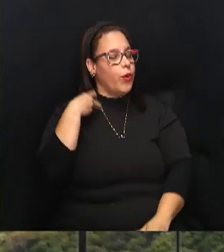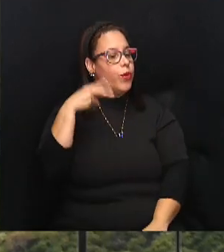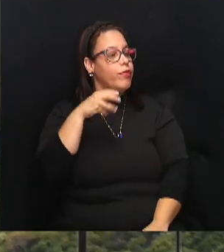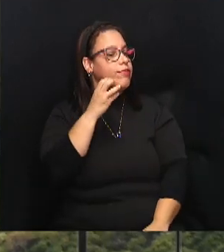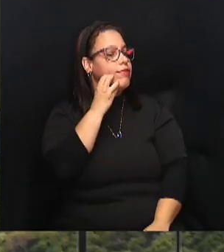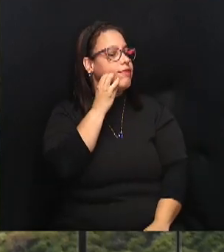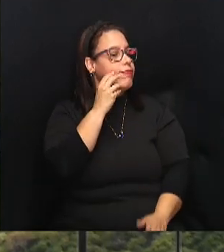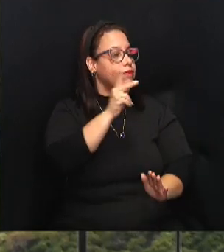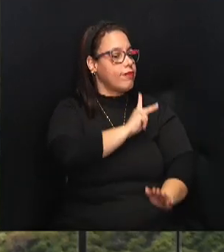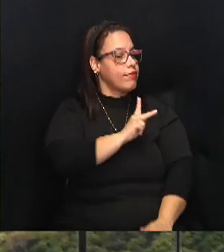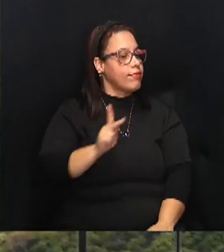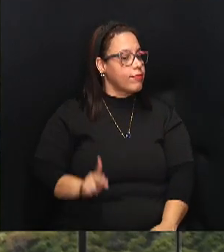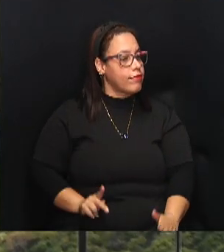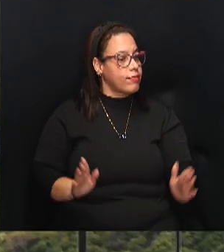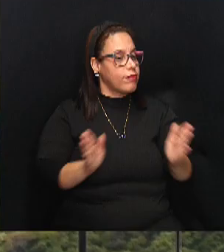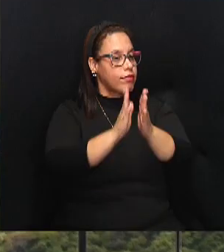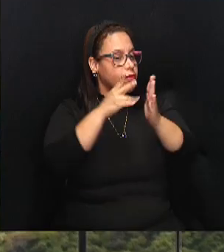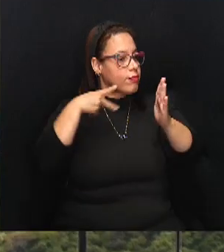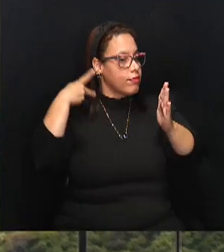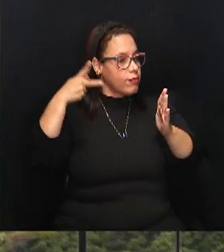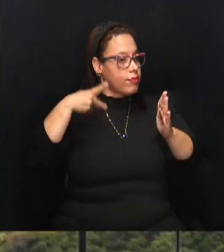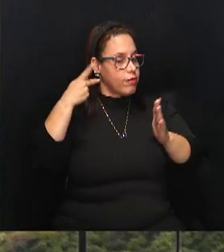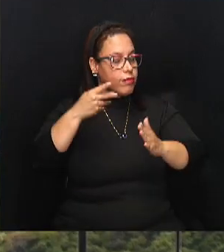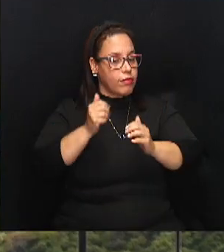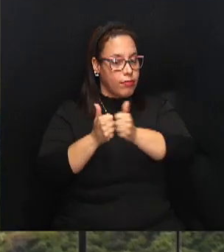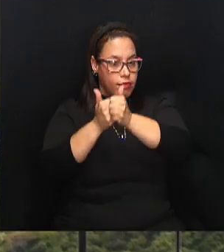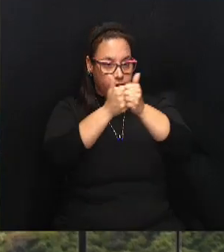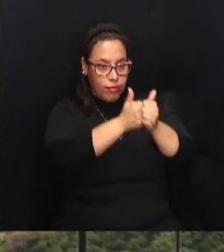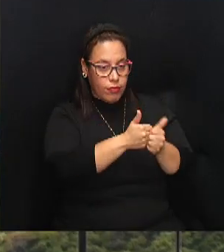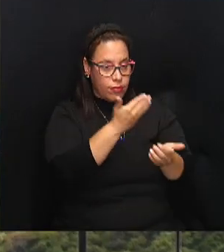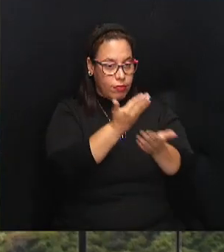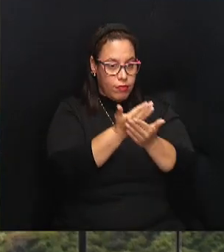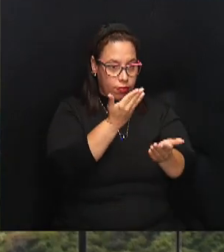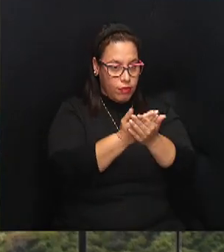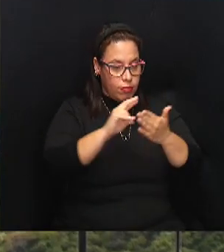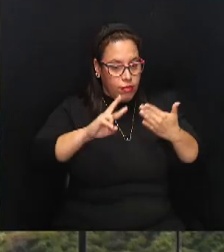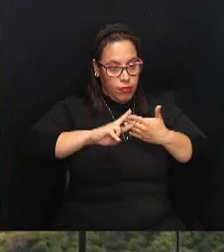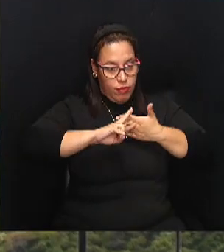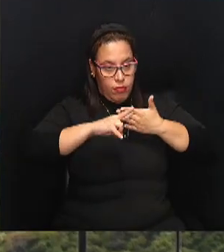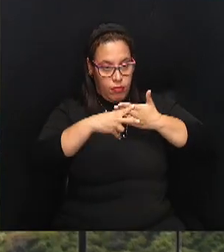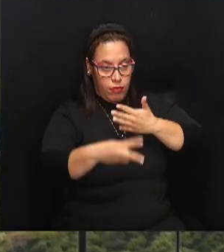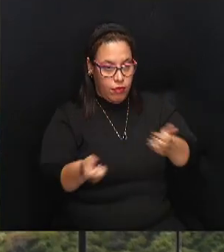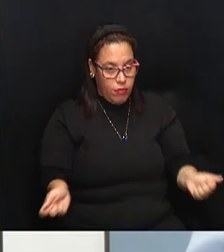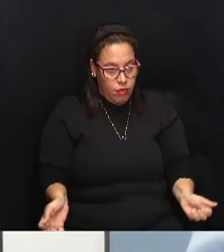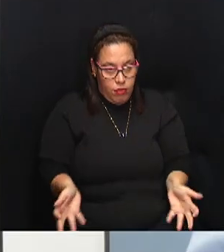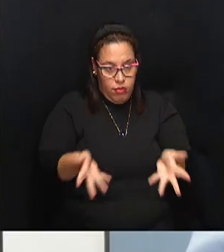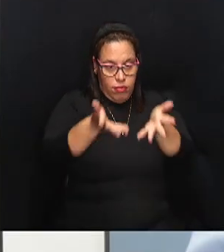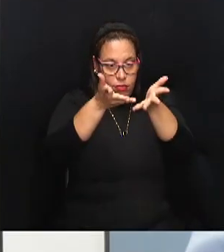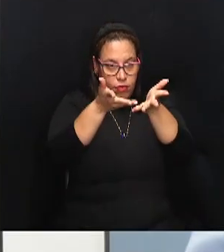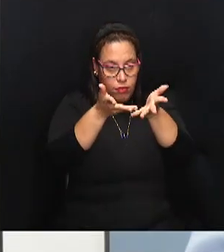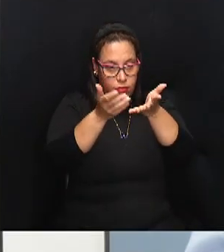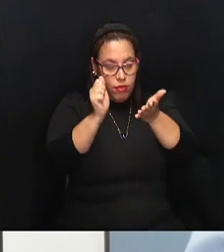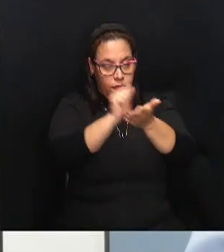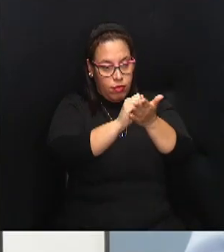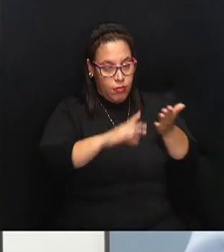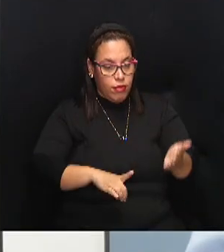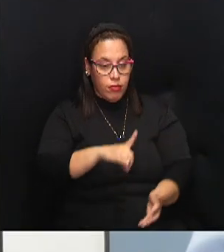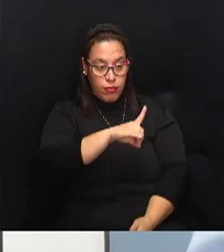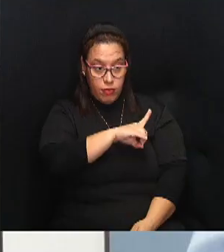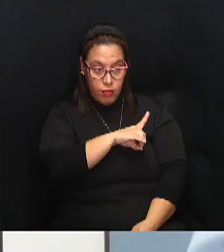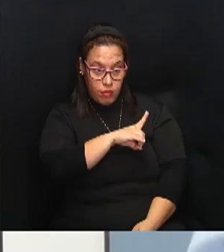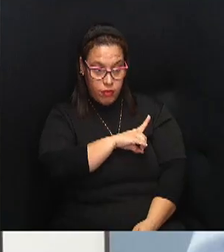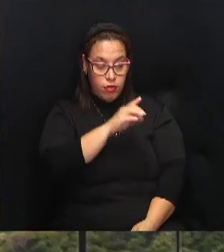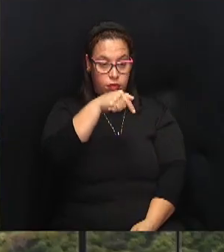o presidente da Frente Parlamentar para Acompanhamento do Estudo do Impacto e Fomento à Implementação da Atividade Delegada